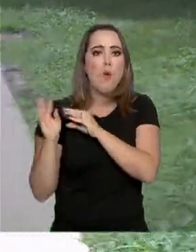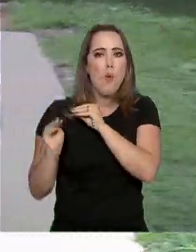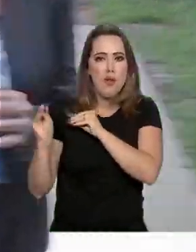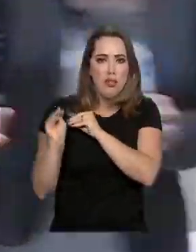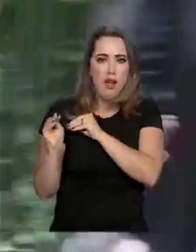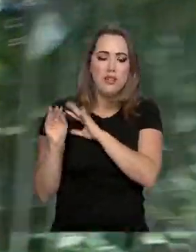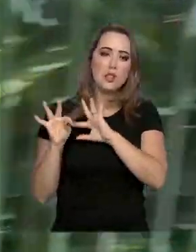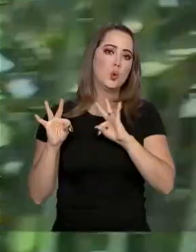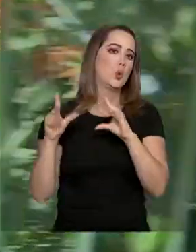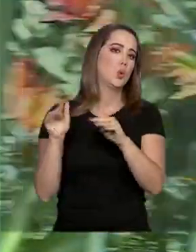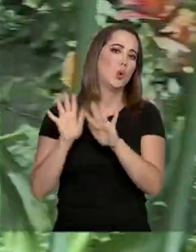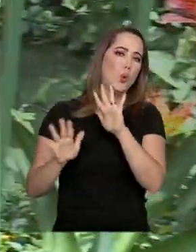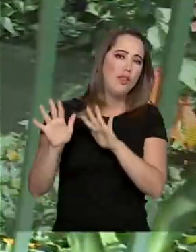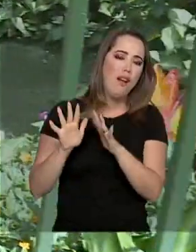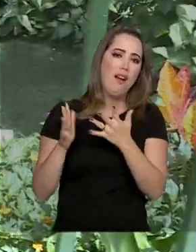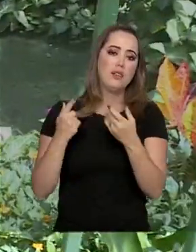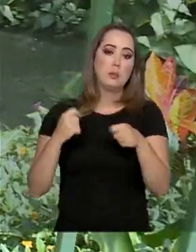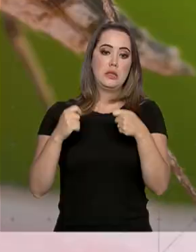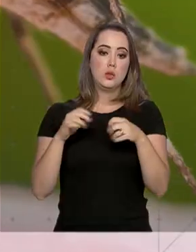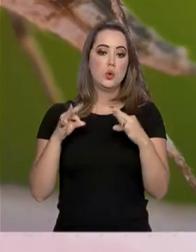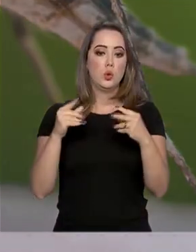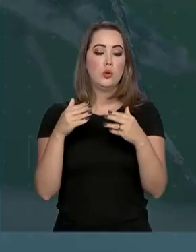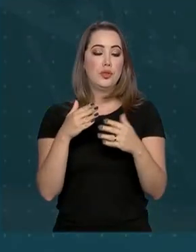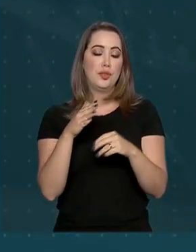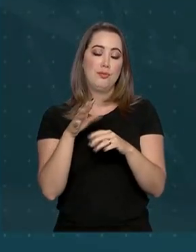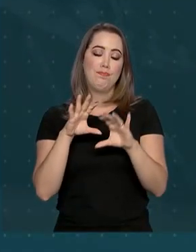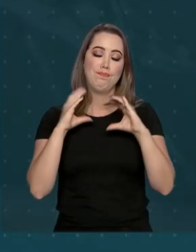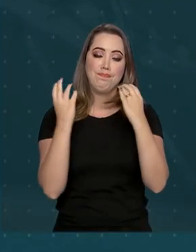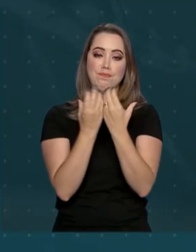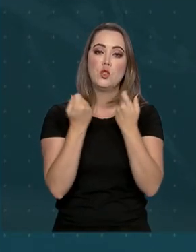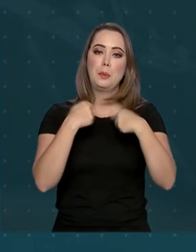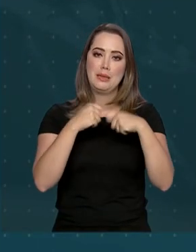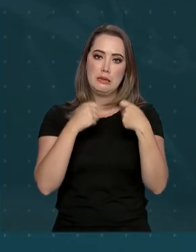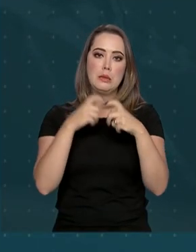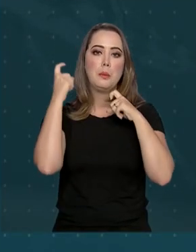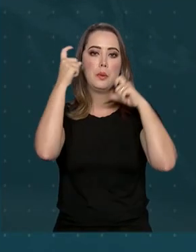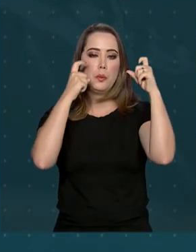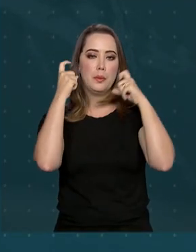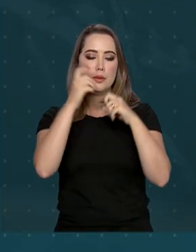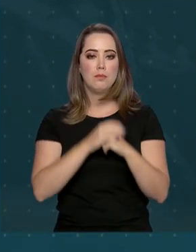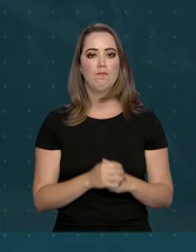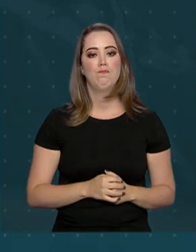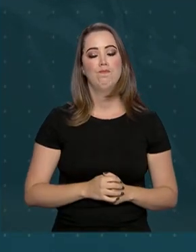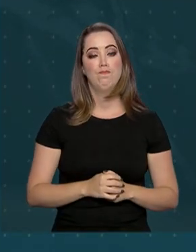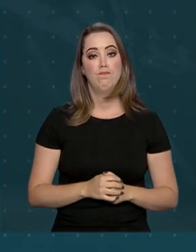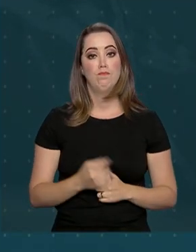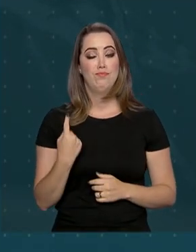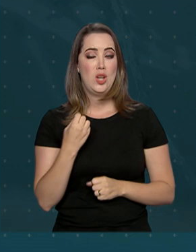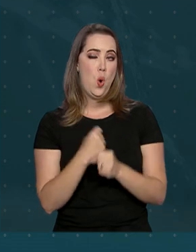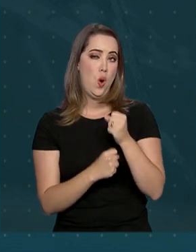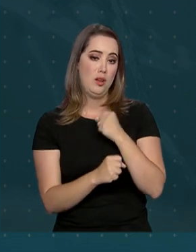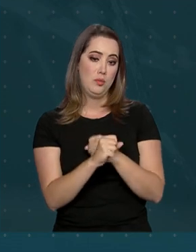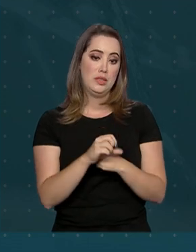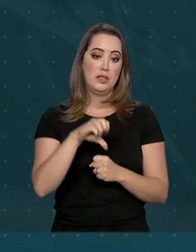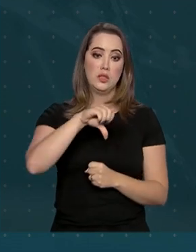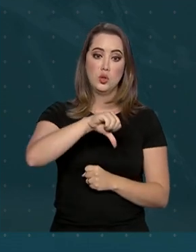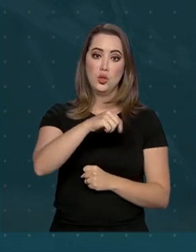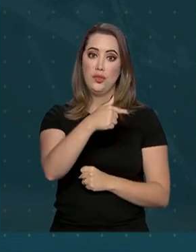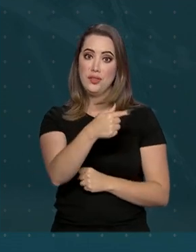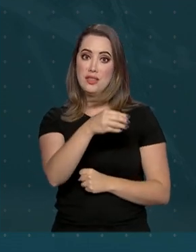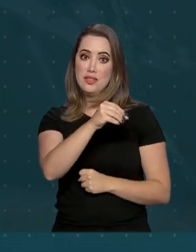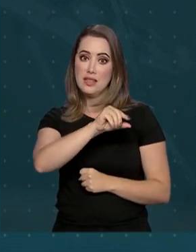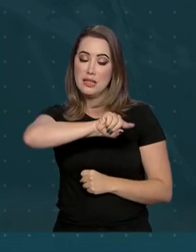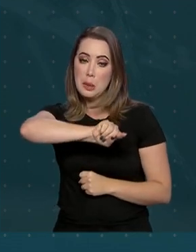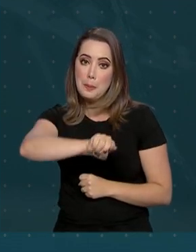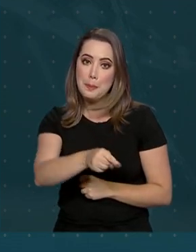comunidade continua correndo risco de ter dengue. Só no ano passado foram quase 970 mil casos de dengue no país.